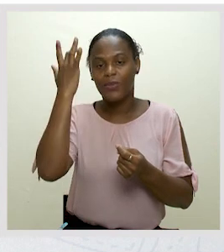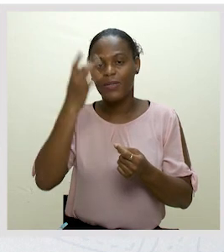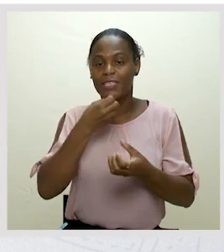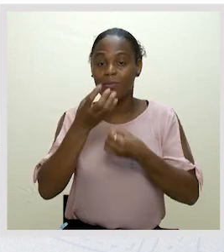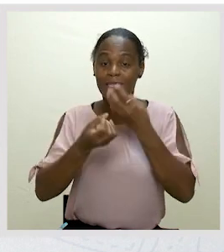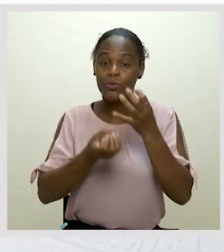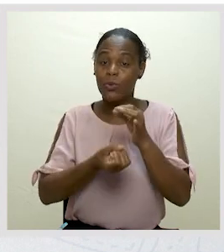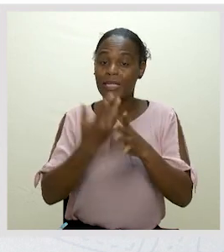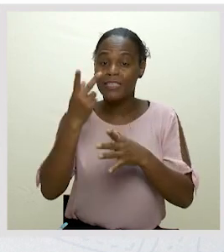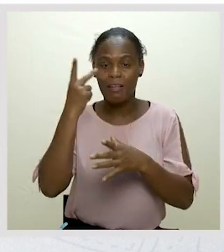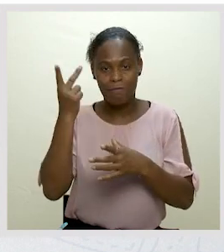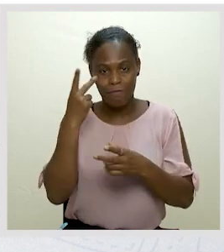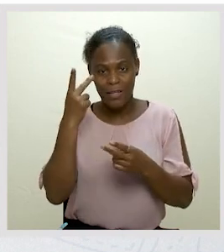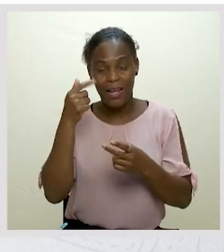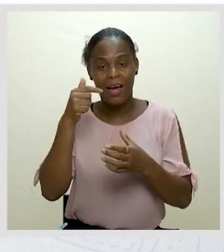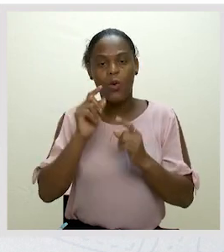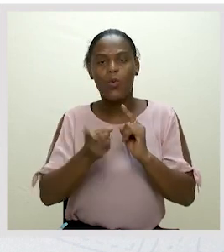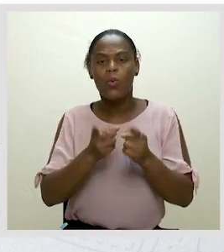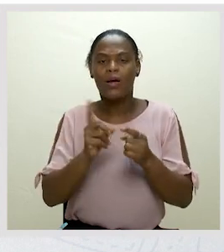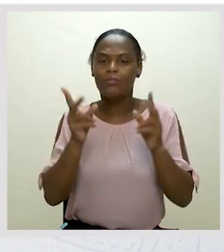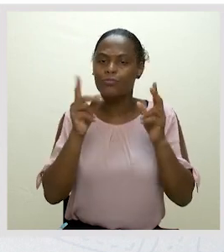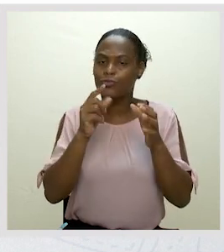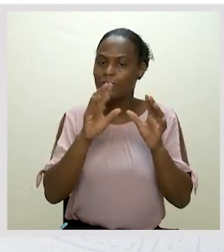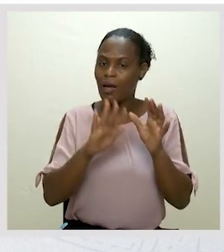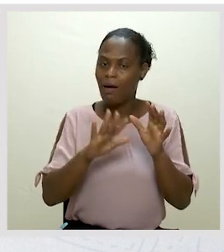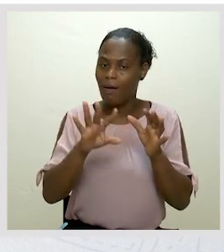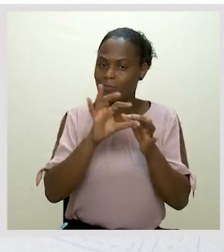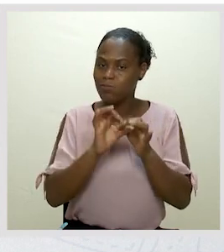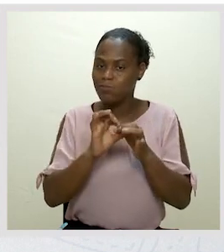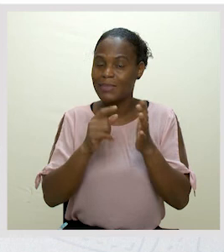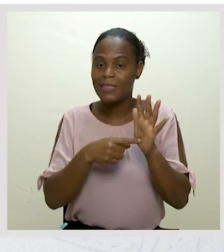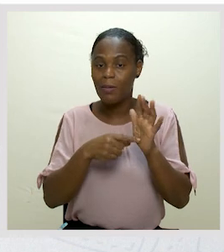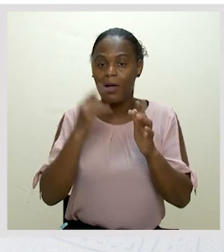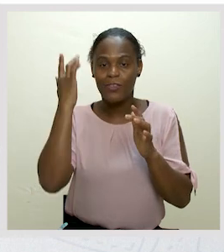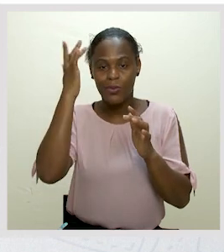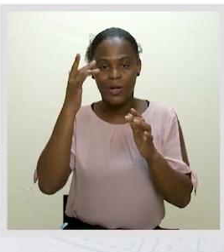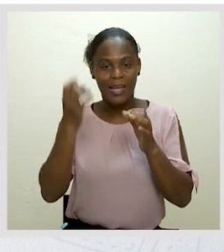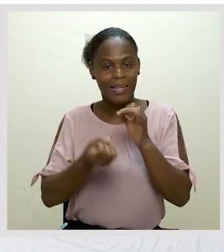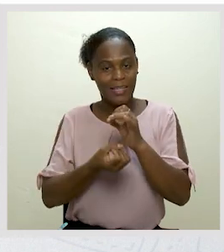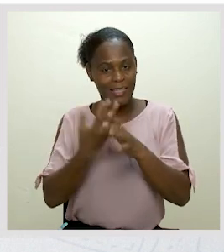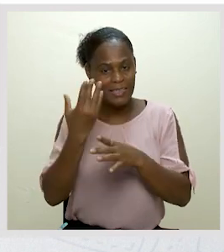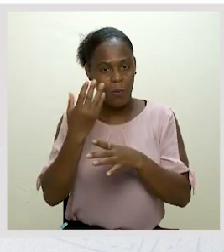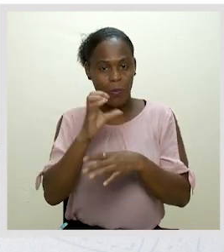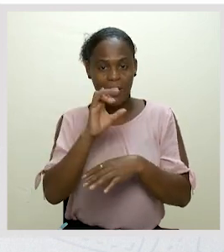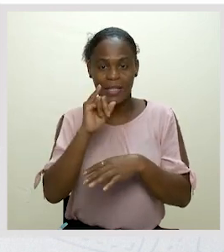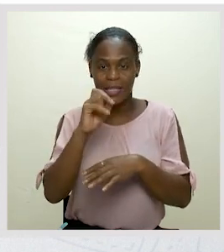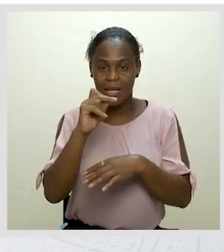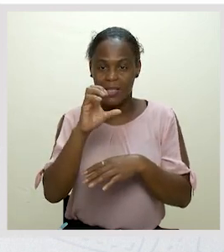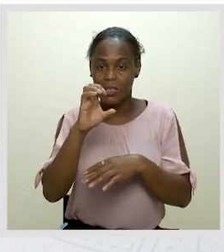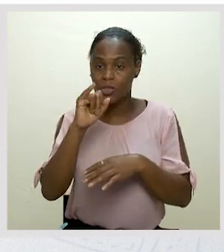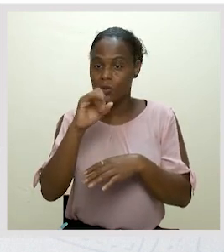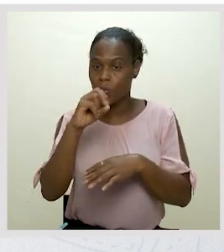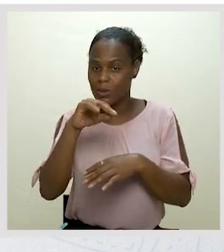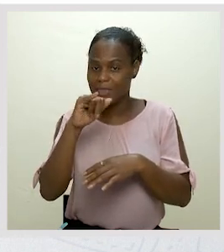teorias explicativas sobre a origem da vida no que concerne a teoria da criação, que é